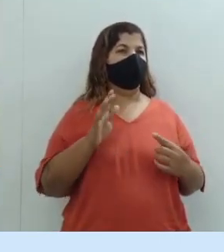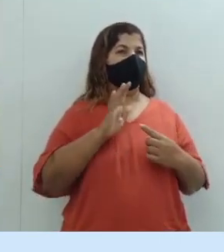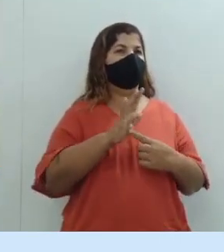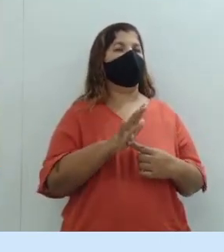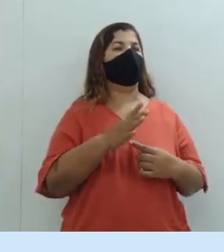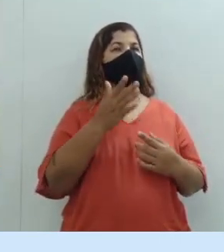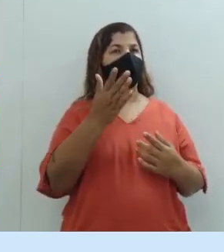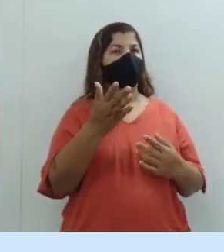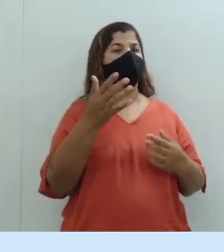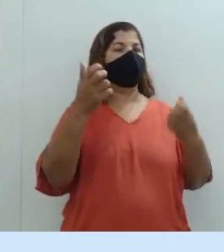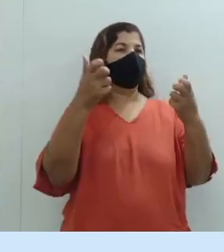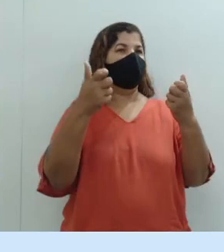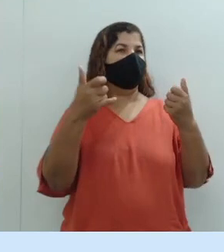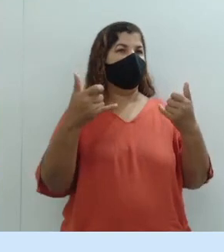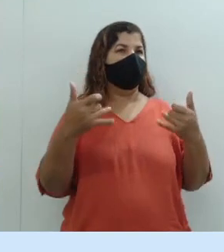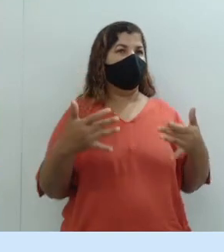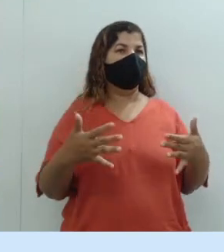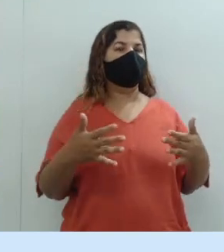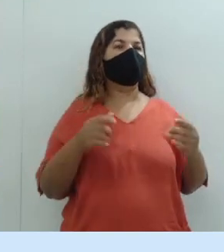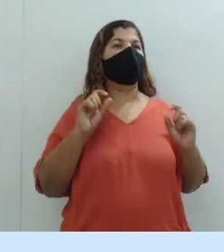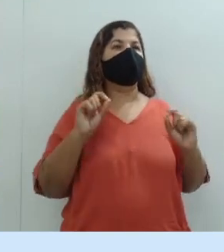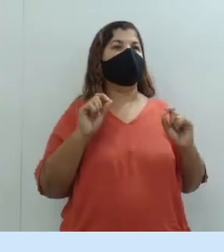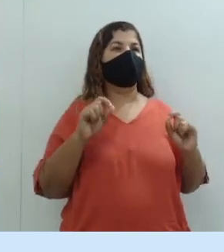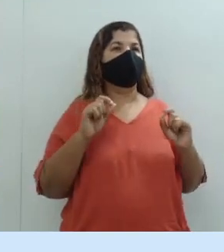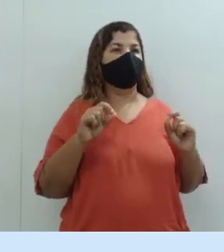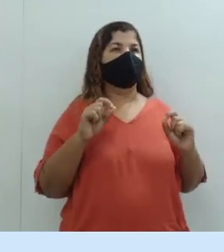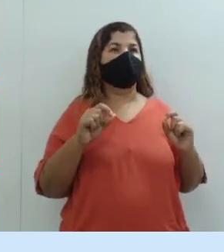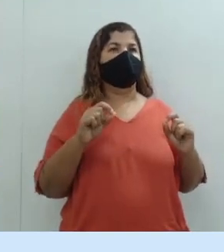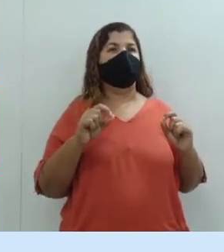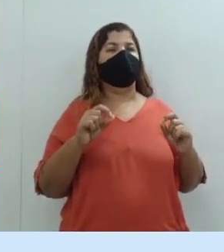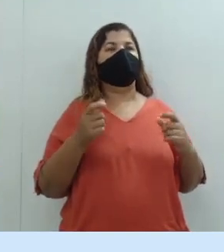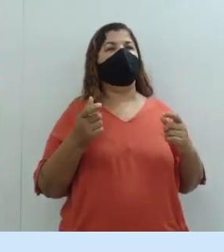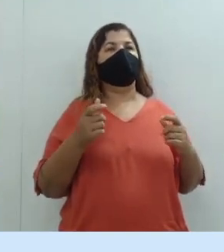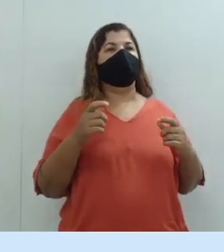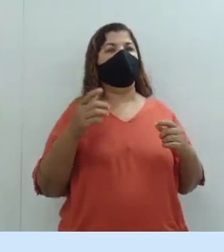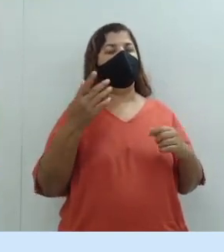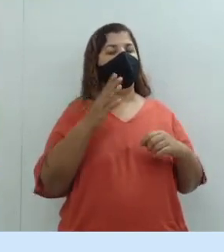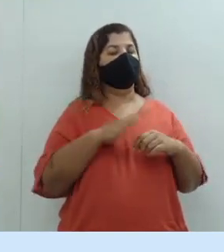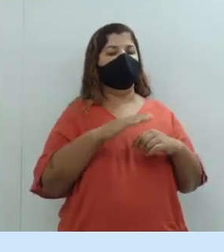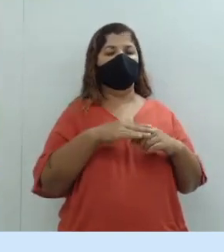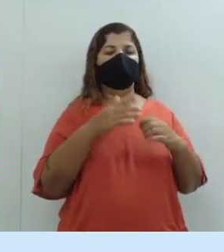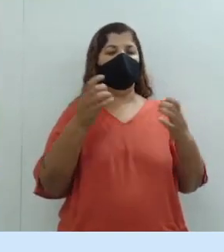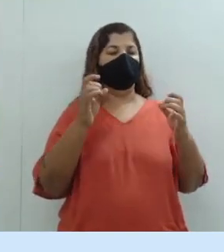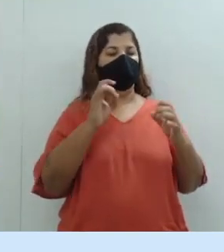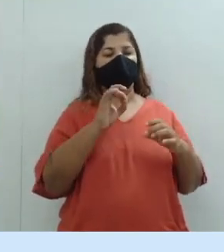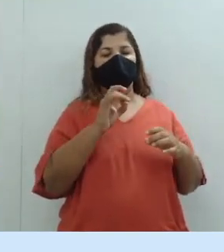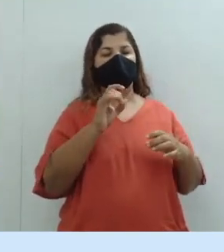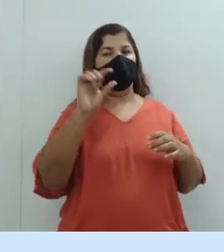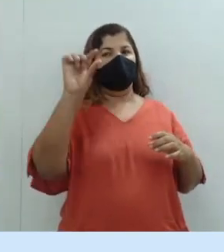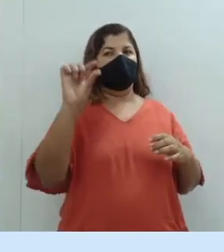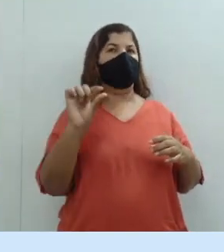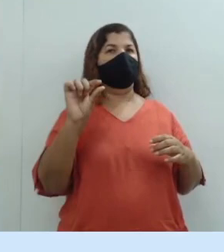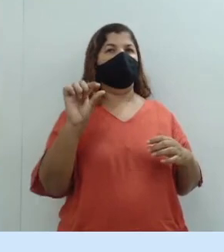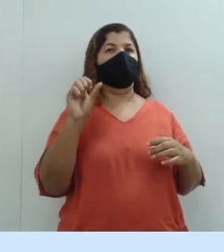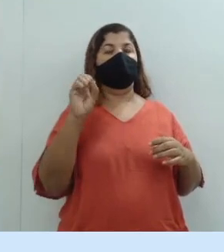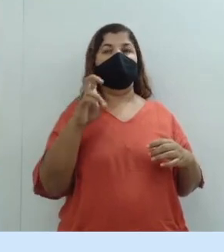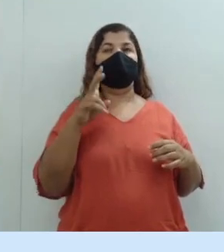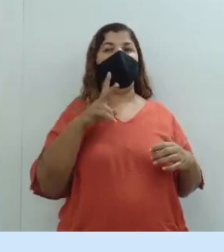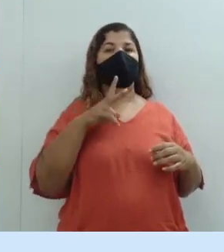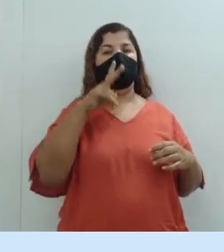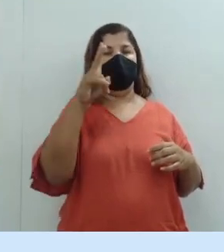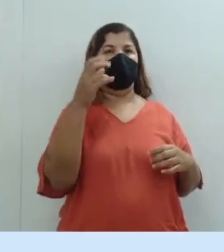ele vai trazer uma explicação, né? Que é uma chave magnética que se desliga automaticamente quando a intensidade da corrente